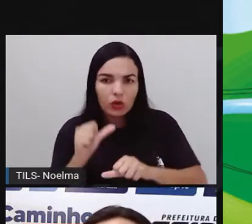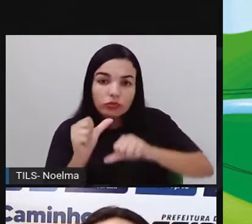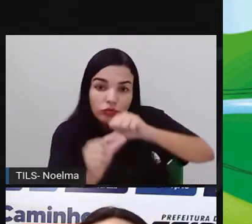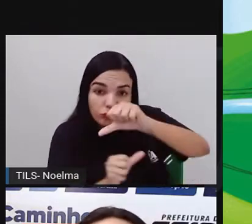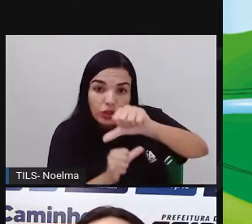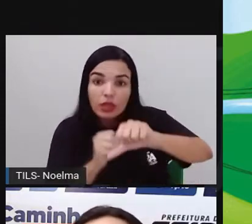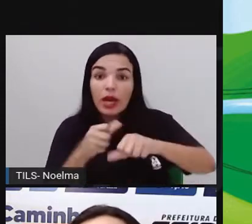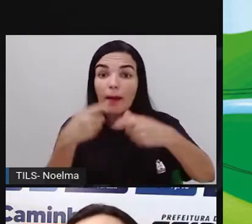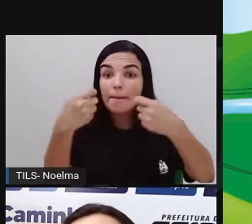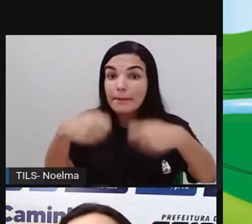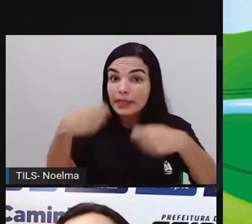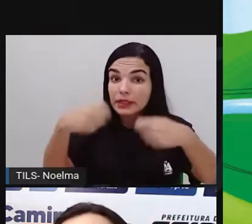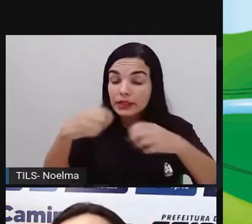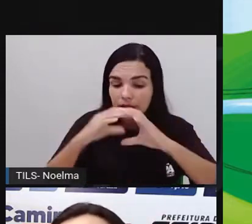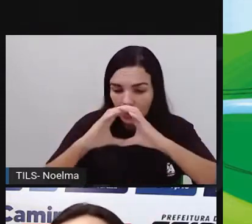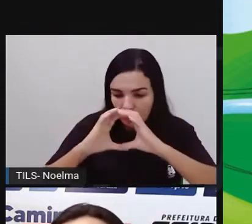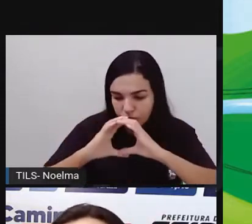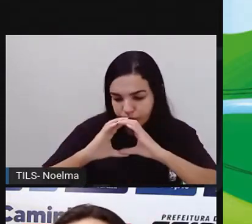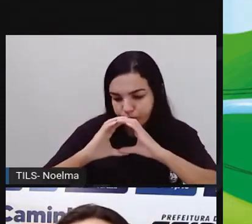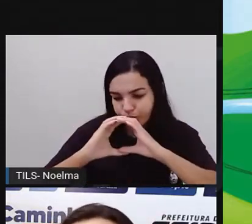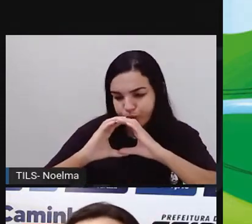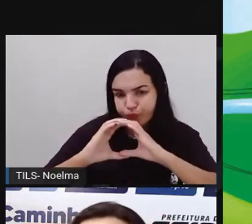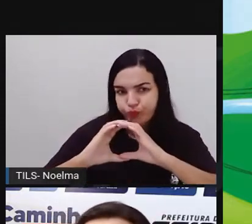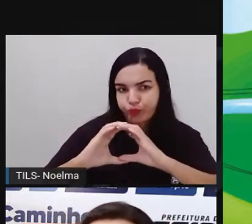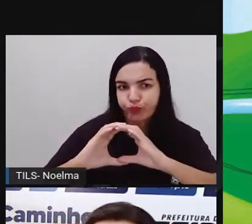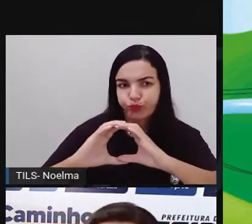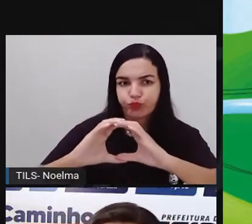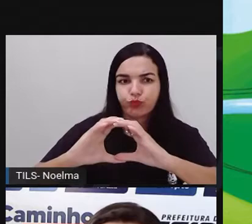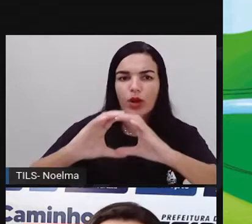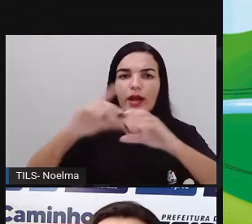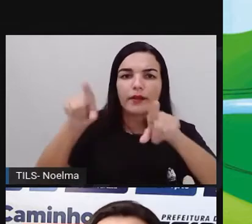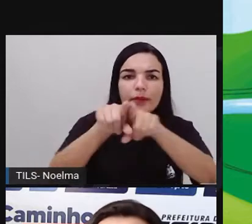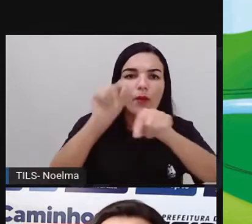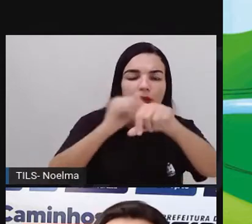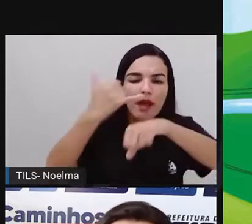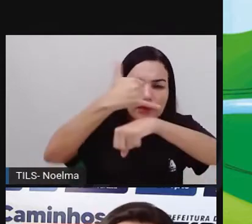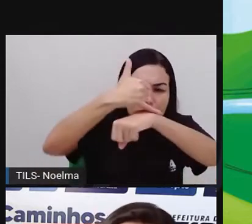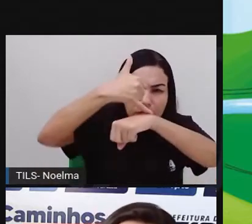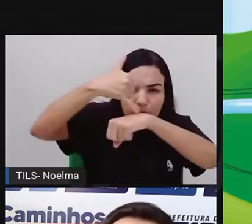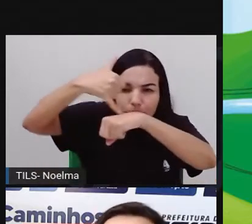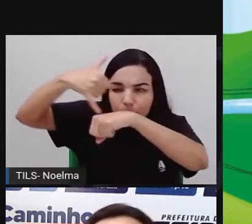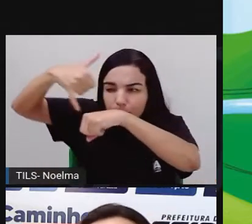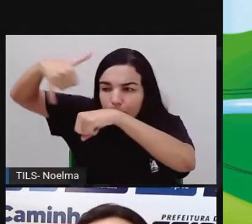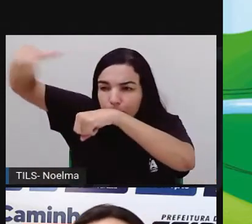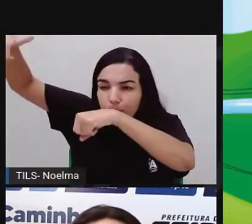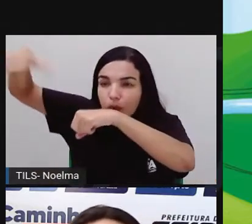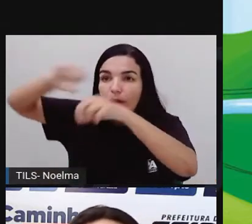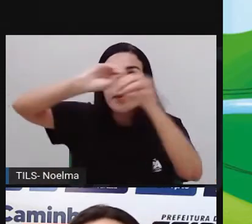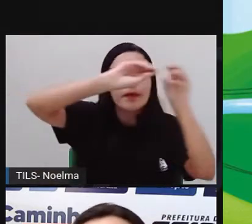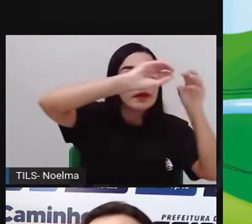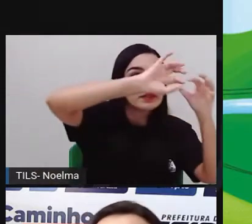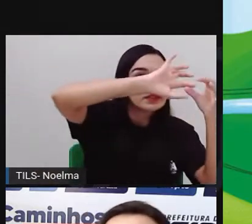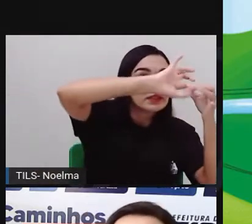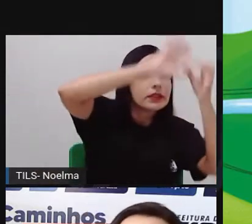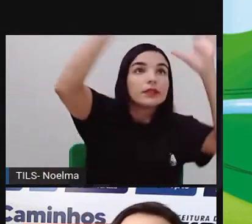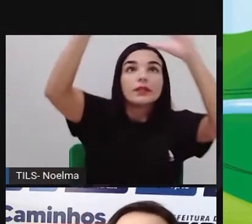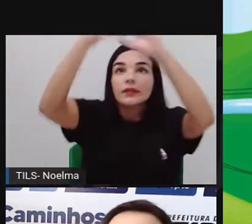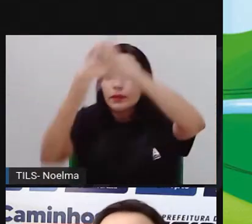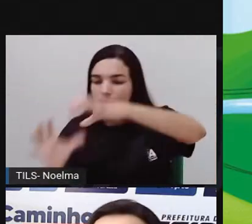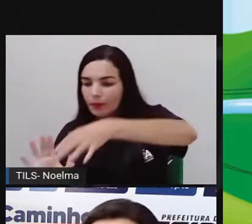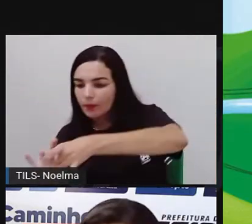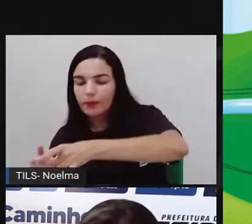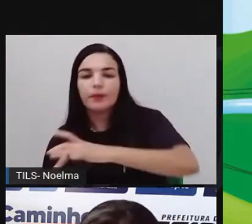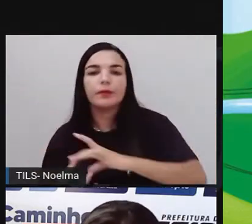ela precisa passar, né, através aí dos fios, das redes, para que ela seja transmitida